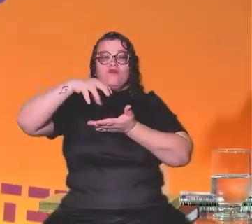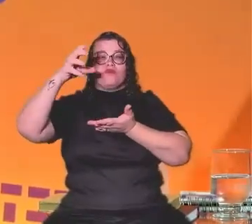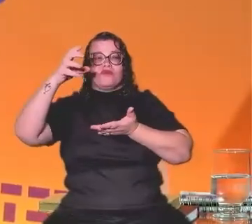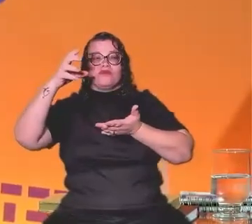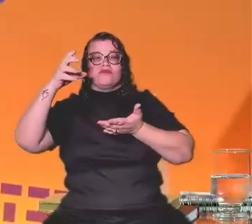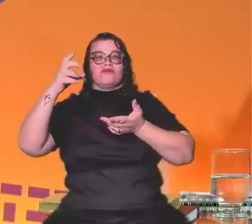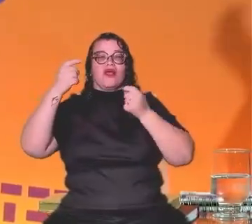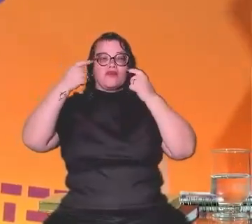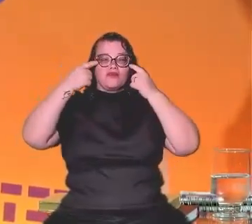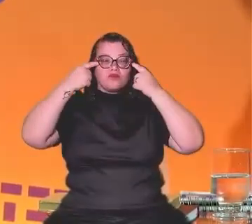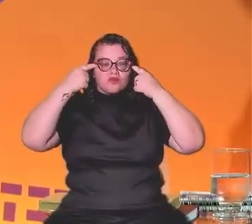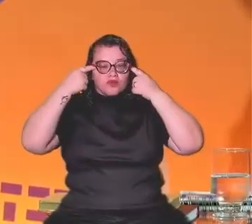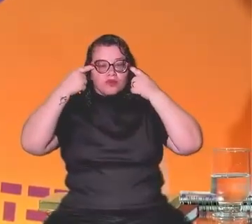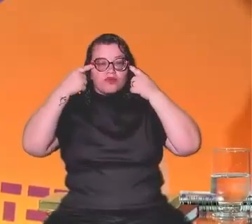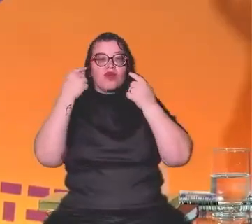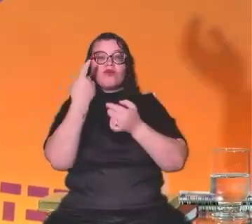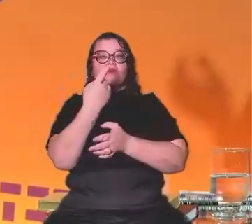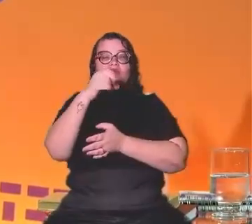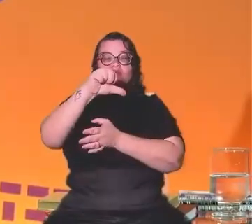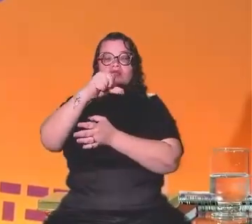Japão, 1945.